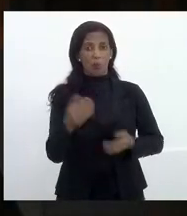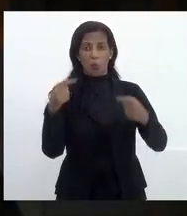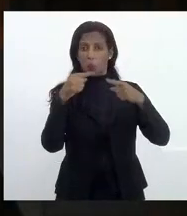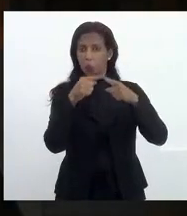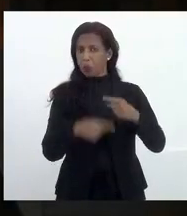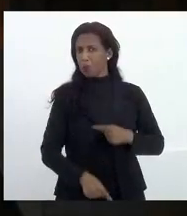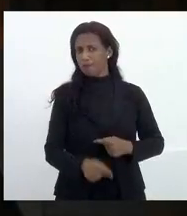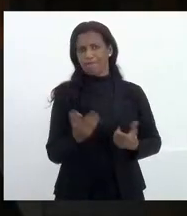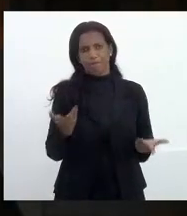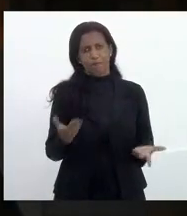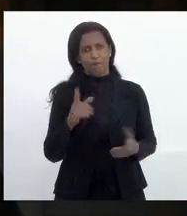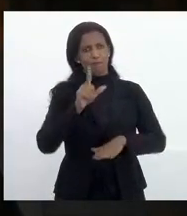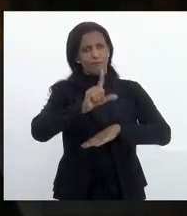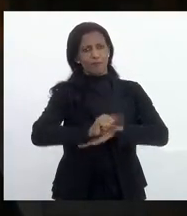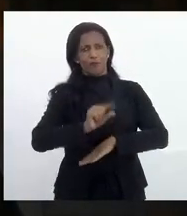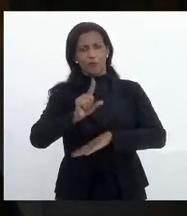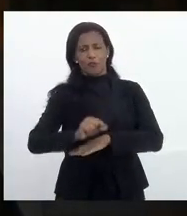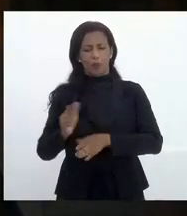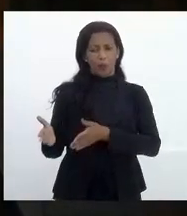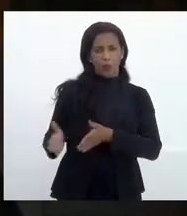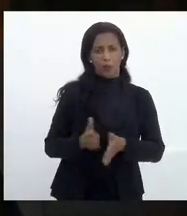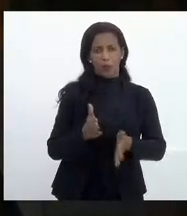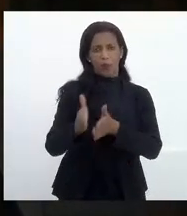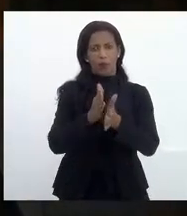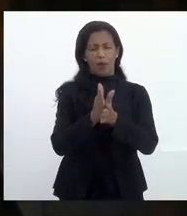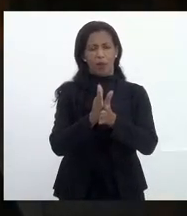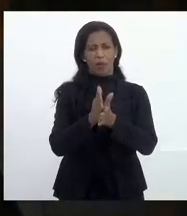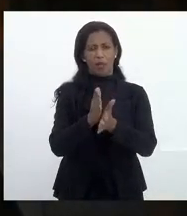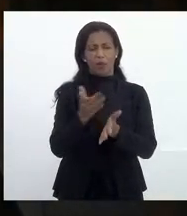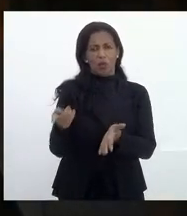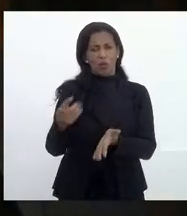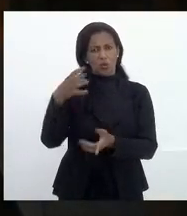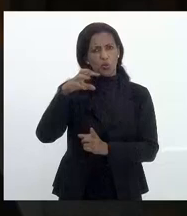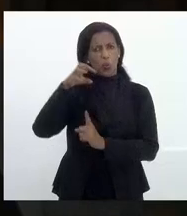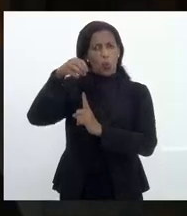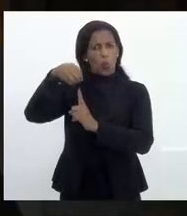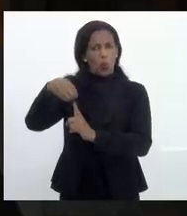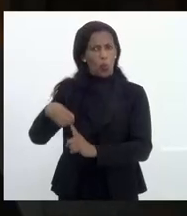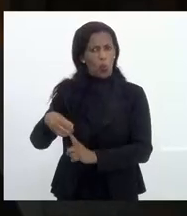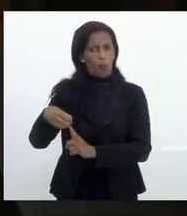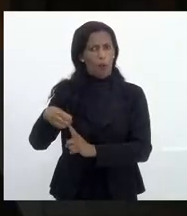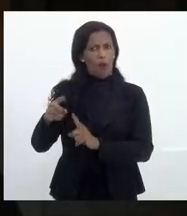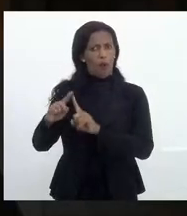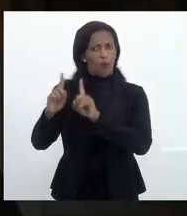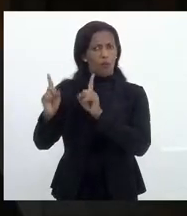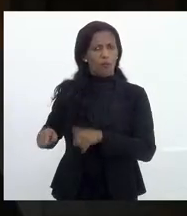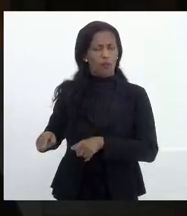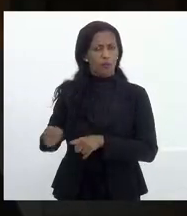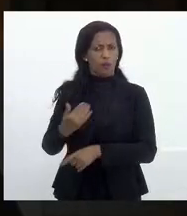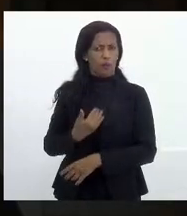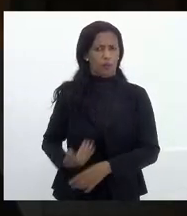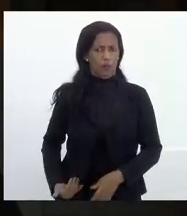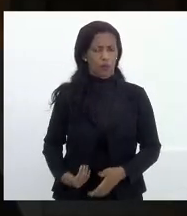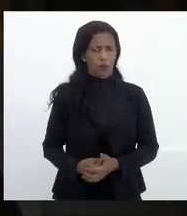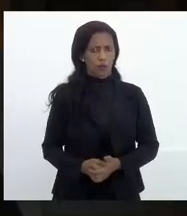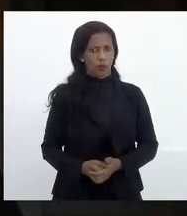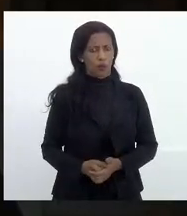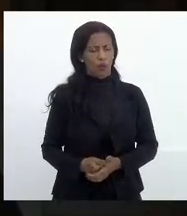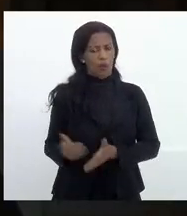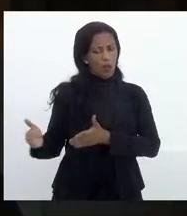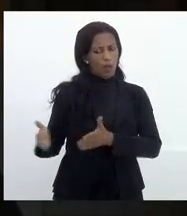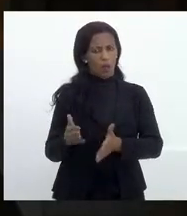não faz sentido se escolher sempre o caminho de penalizar o servidor Tecnicamente também é equivocado